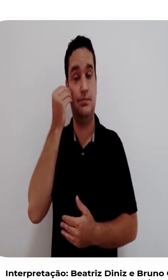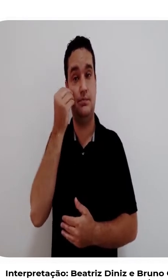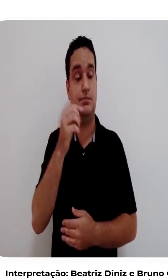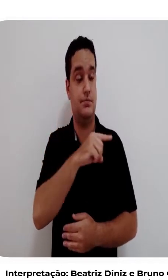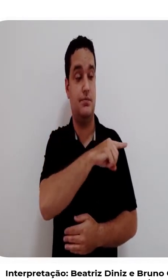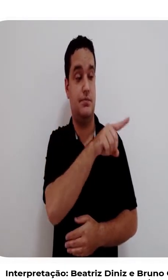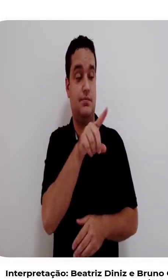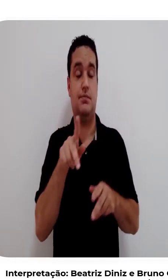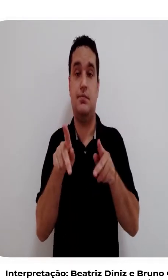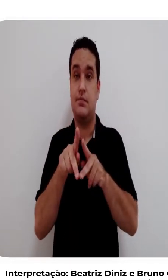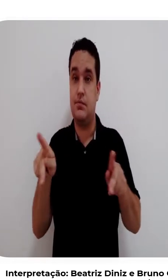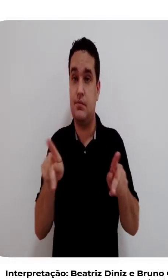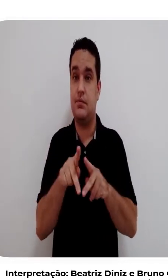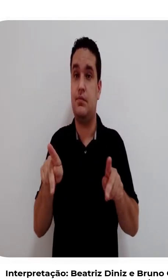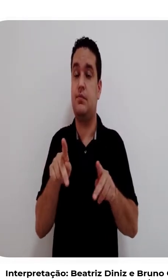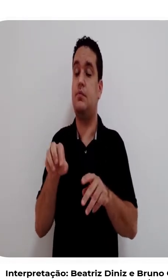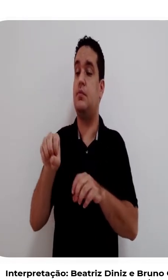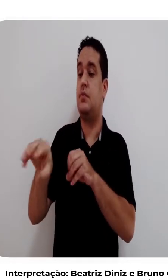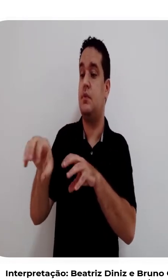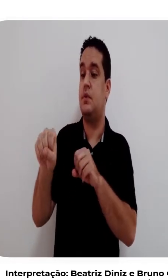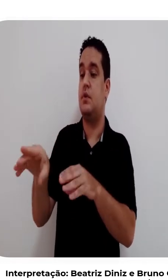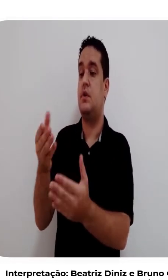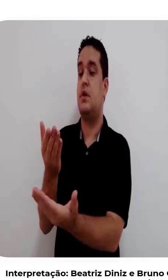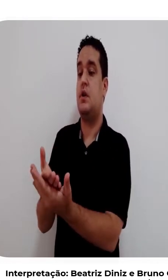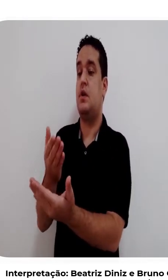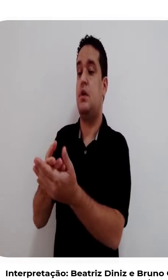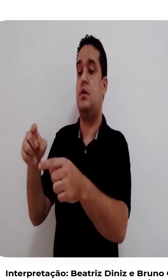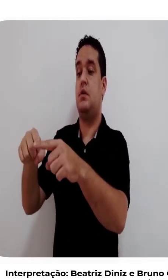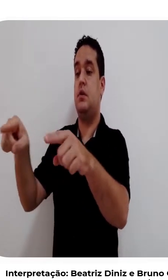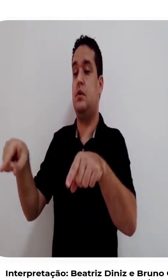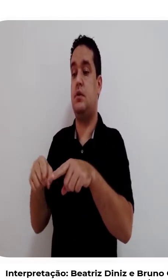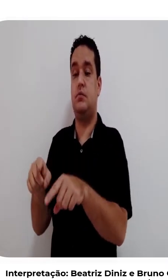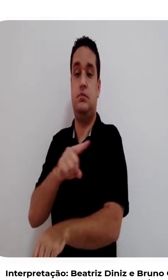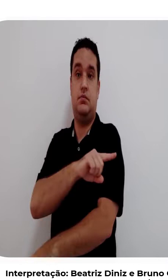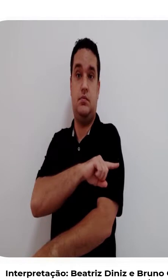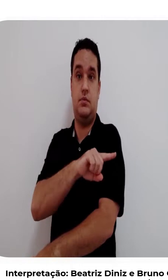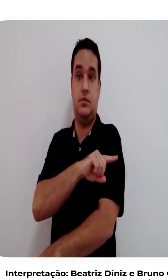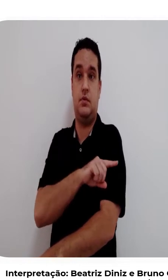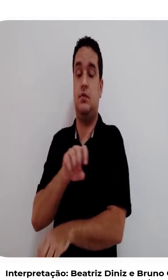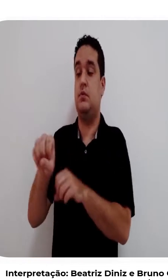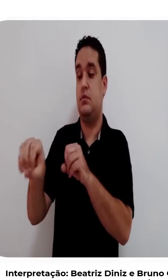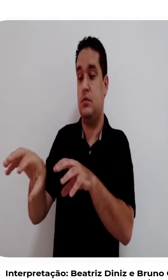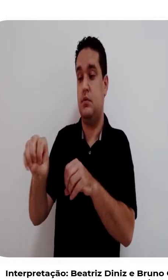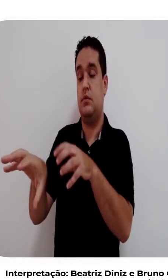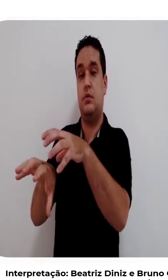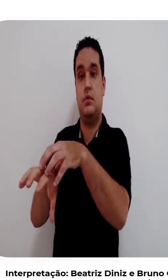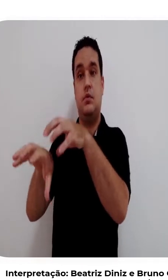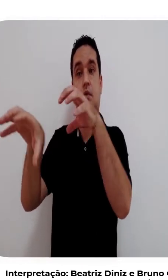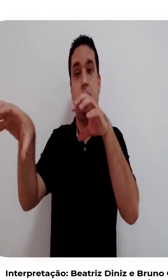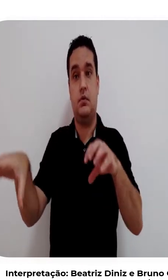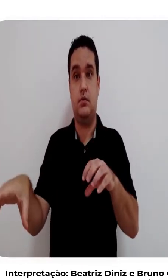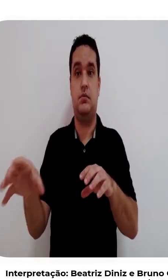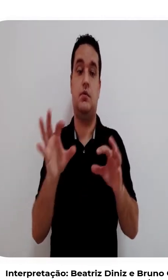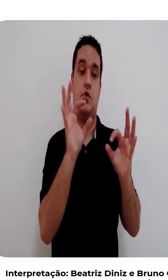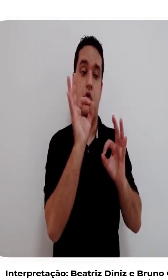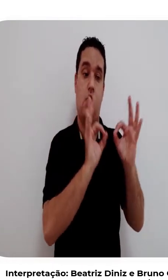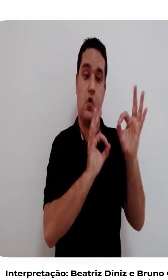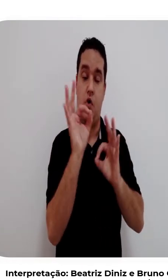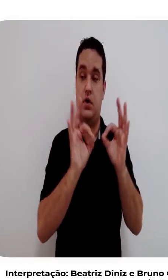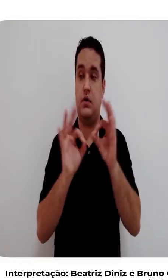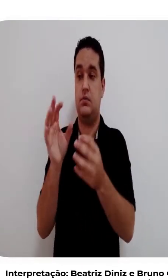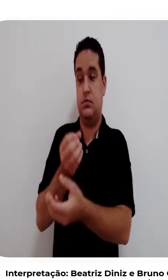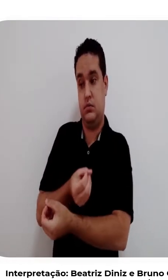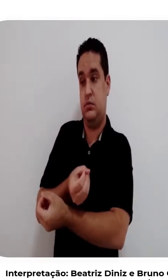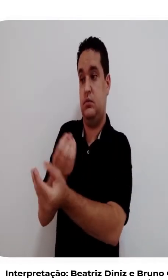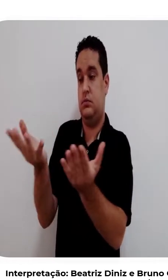Essas professoras têm atuado em turmas de primeiro ano do ensino fundamental, com ensino remoto, tanto com planejamento e